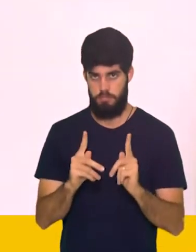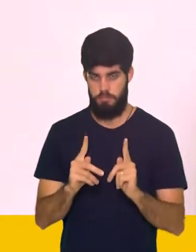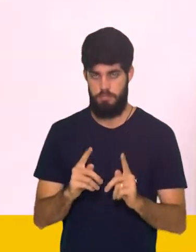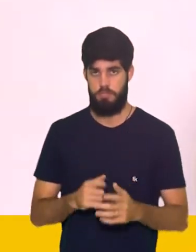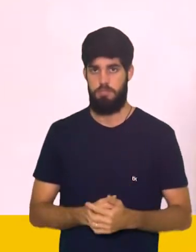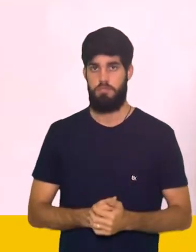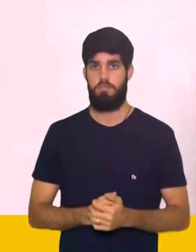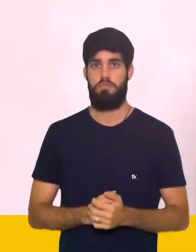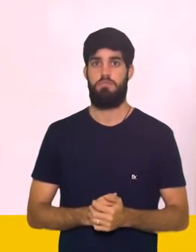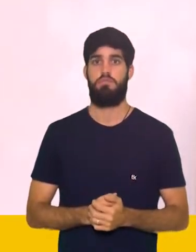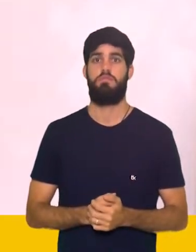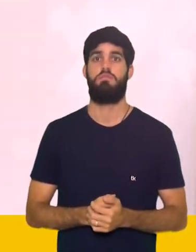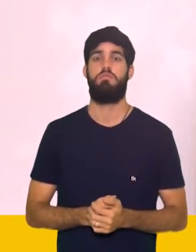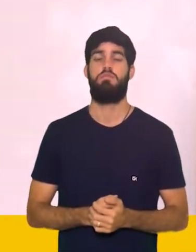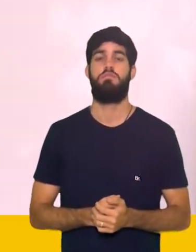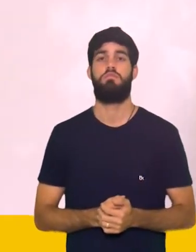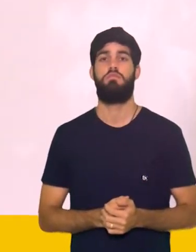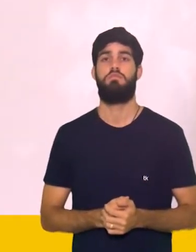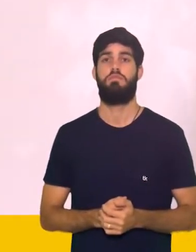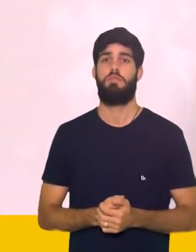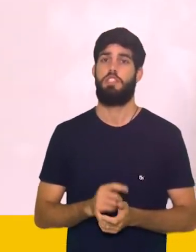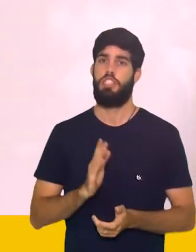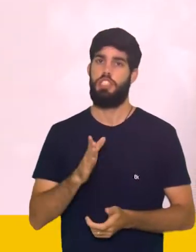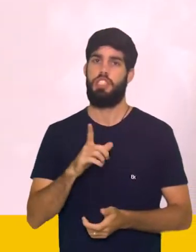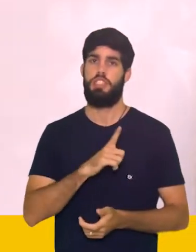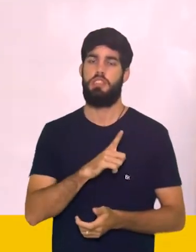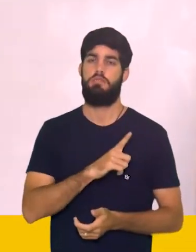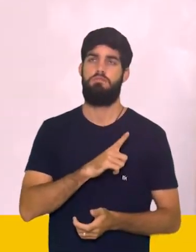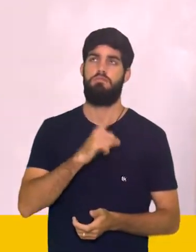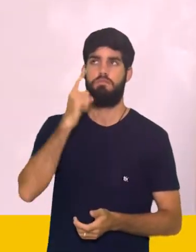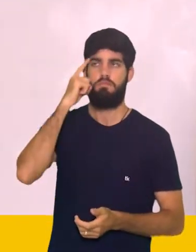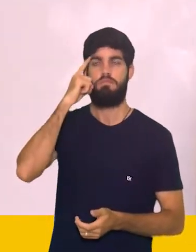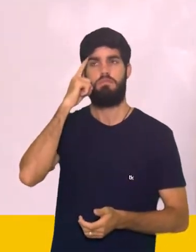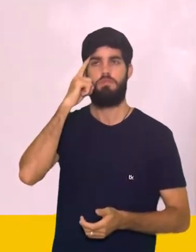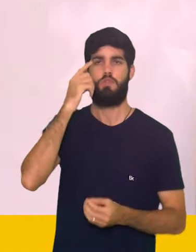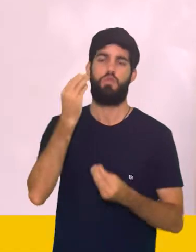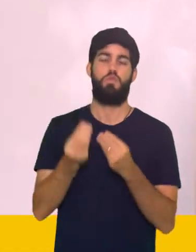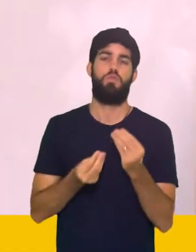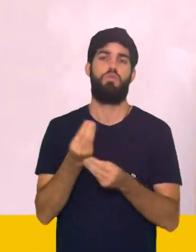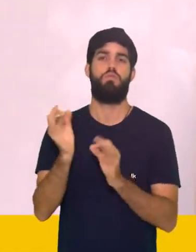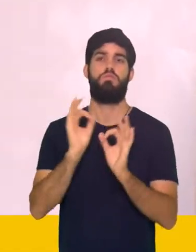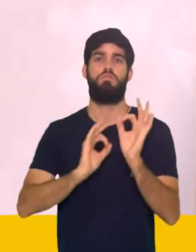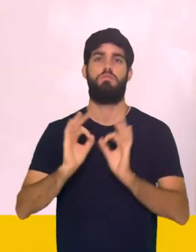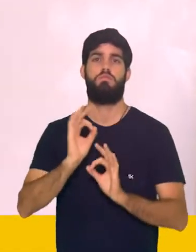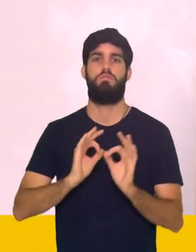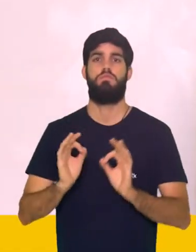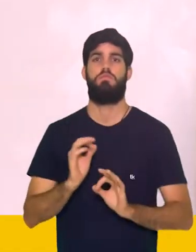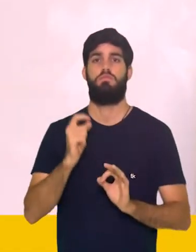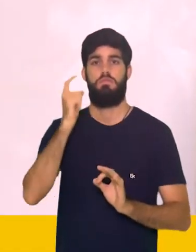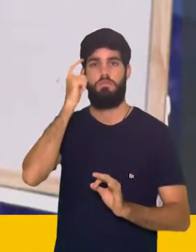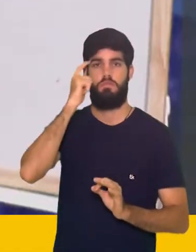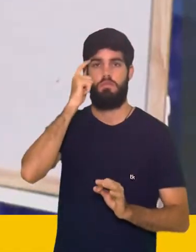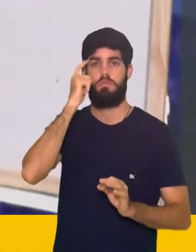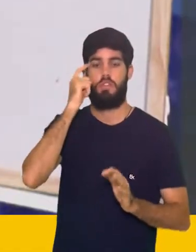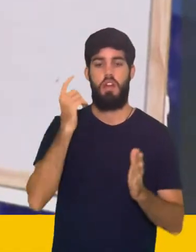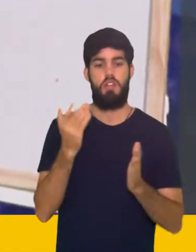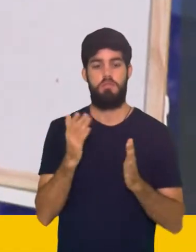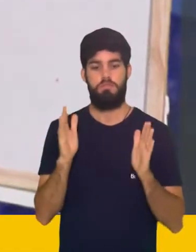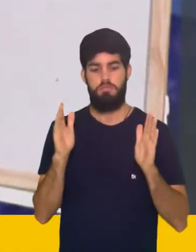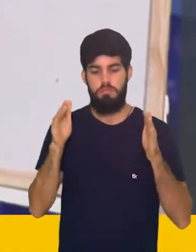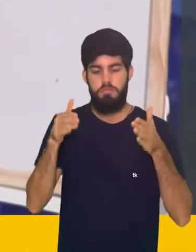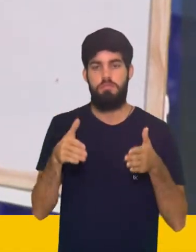Ok? Isso aqui você já tem em mente e já tem o desenho de como fazer. Pensou nisso, agora delimitar o